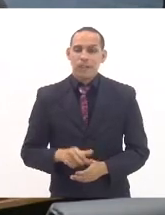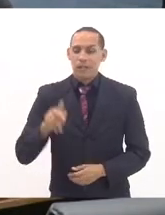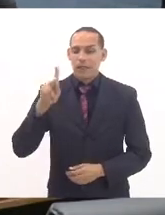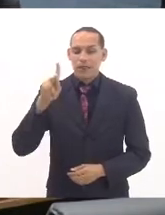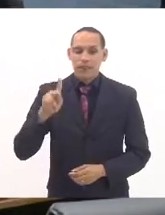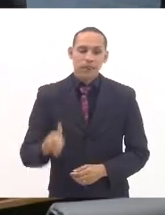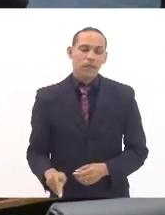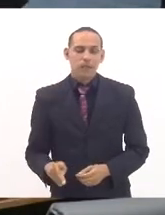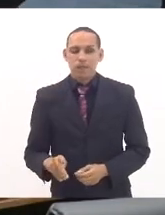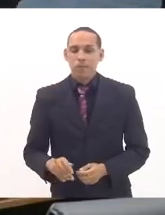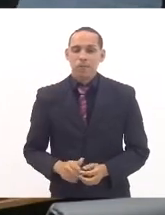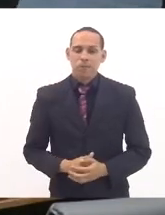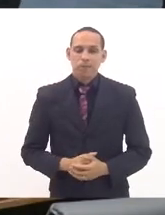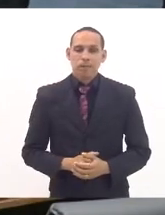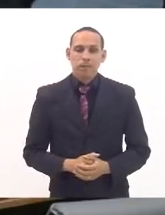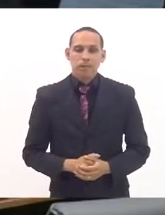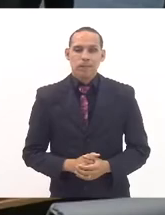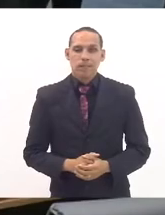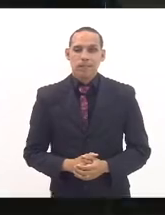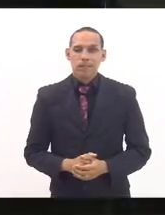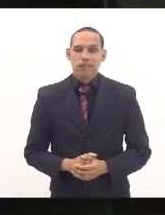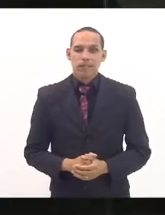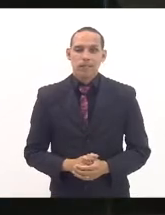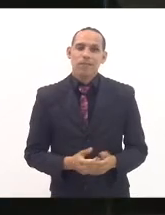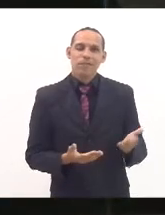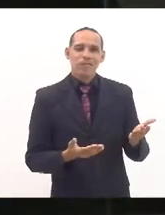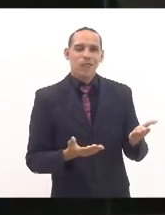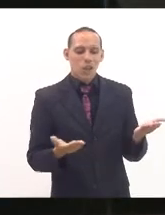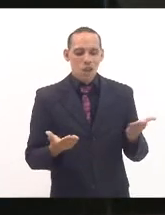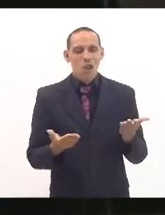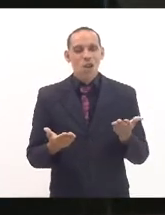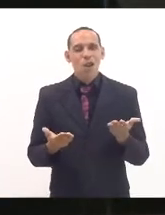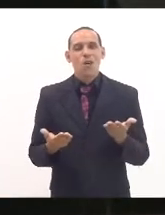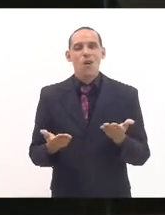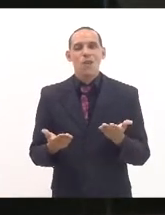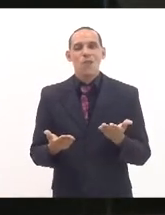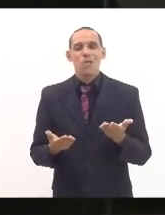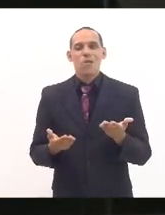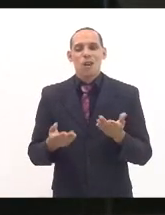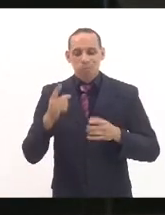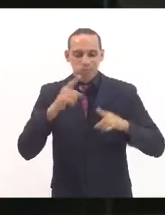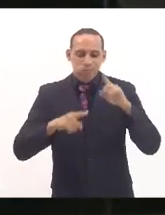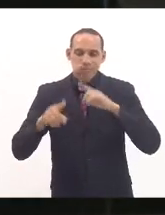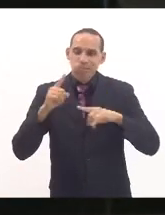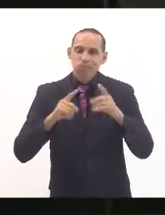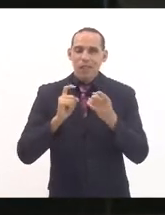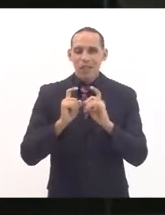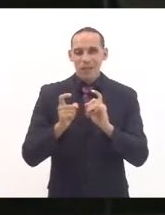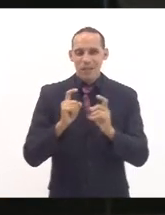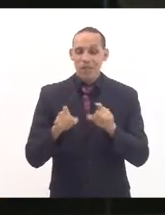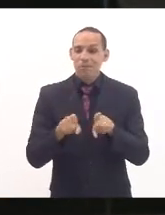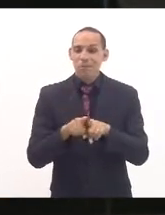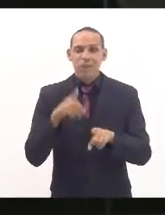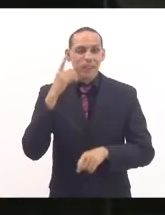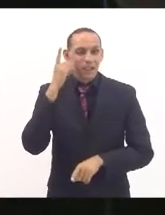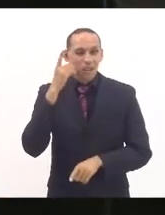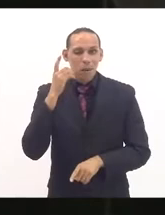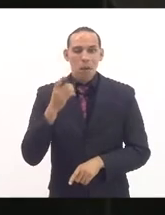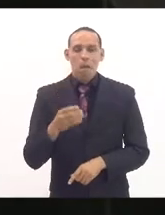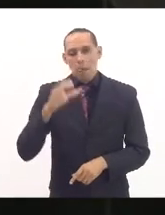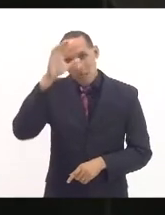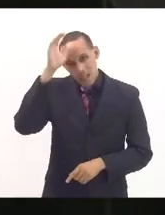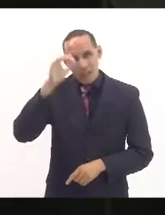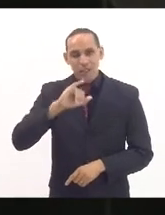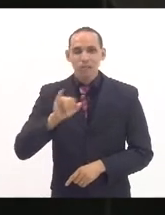Presidenta, que está dirigindo essa sessão, a nossa querida deputada Tia